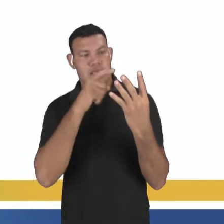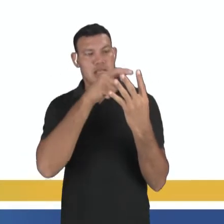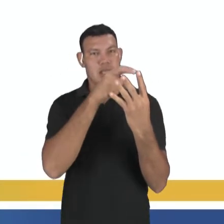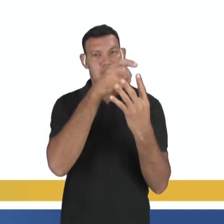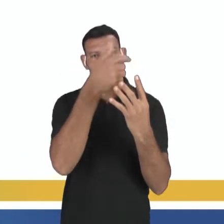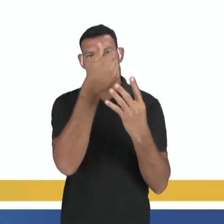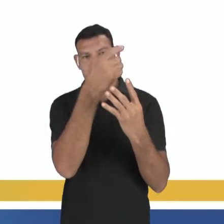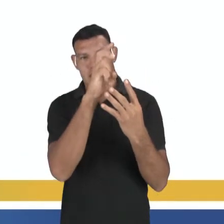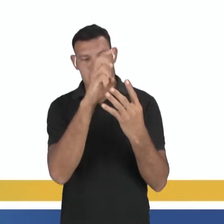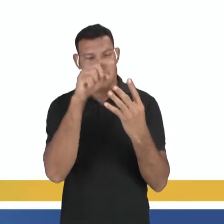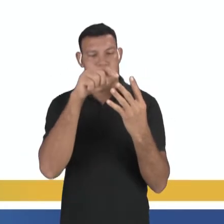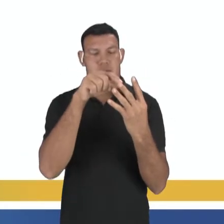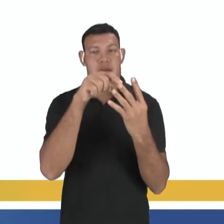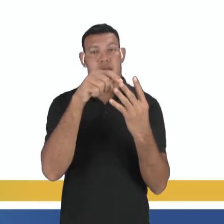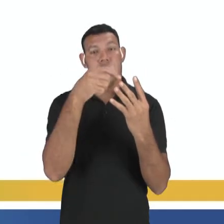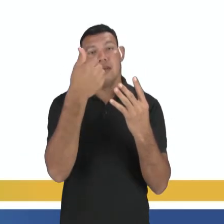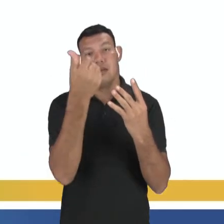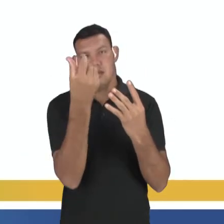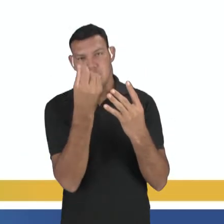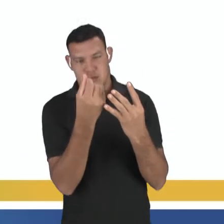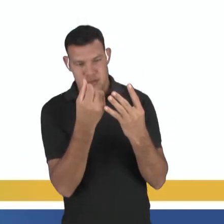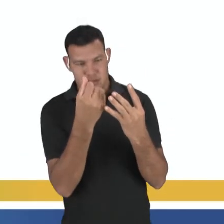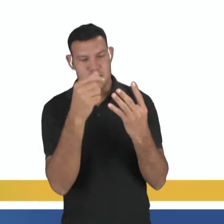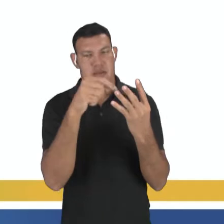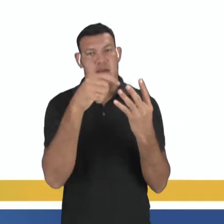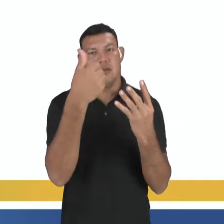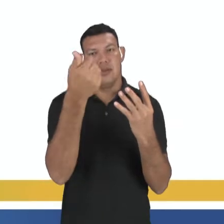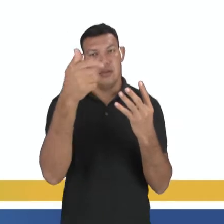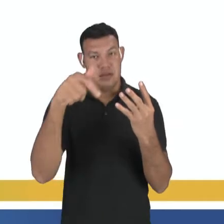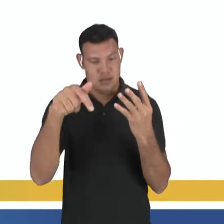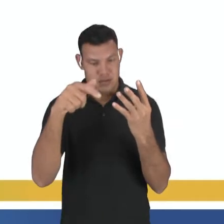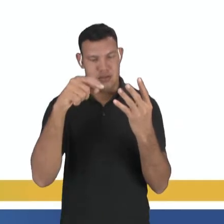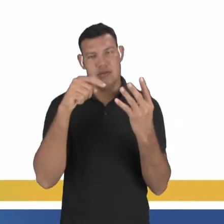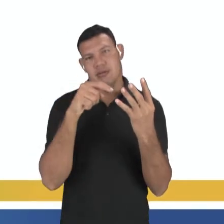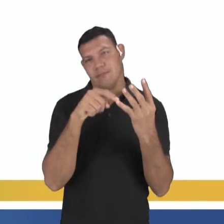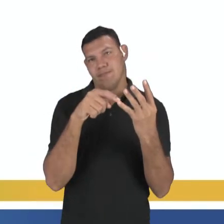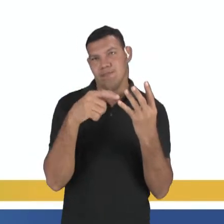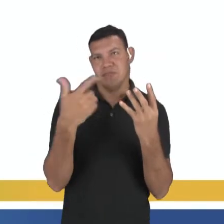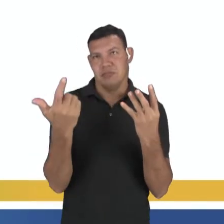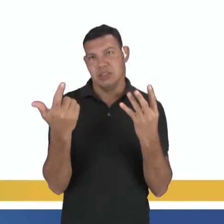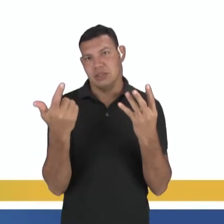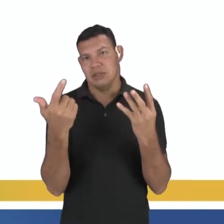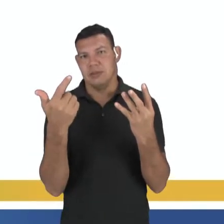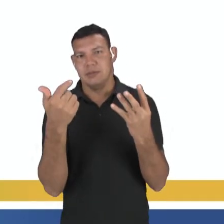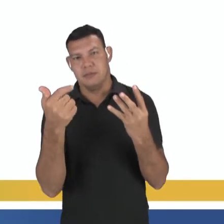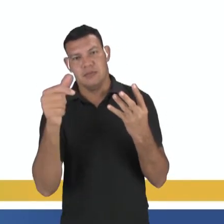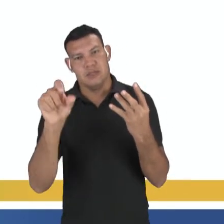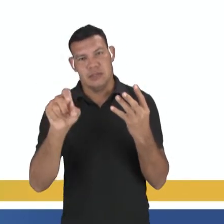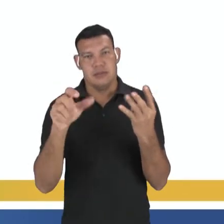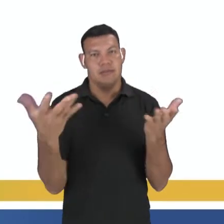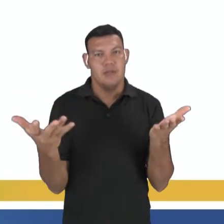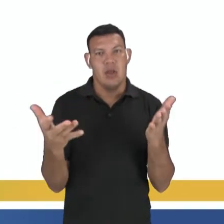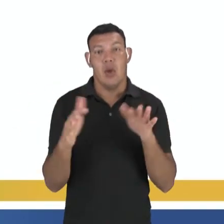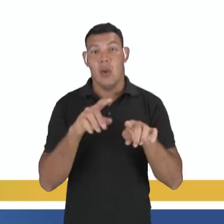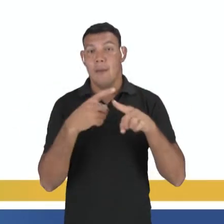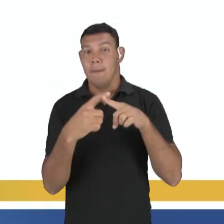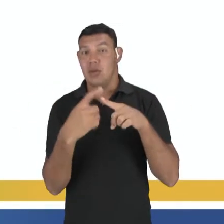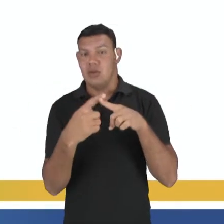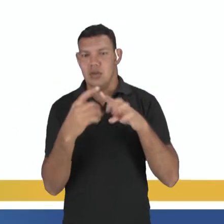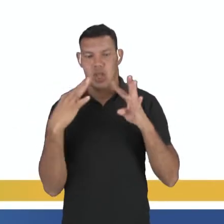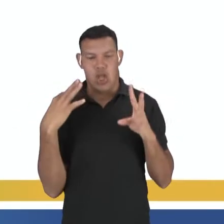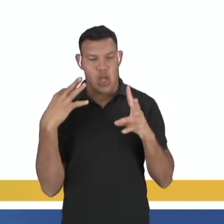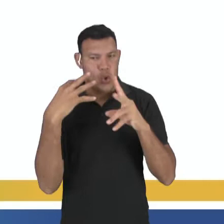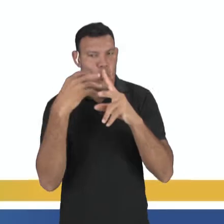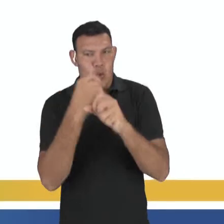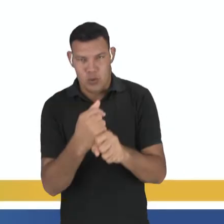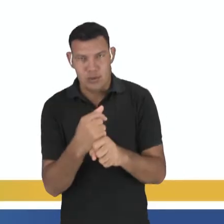outro 12, outro 16 e outro 17. A gente pode dizer que a idade média deles é 15 anos, pois a soma